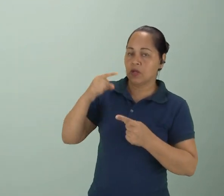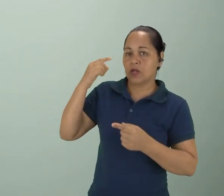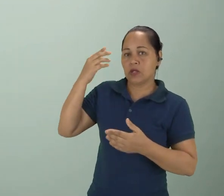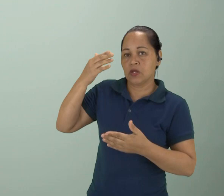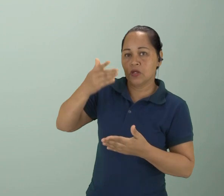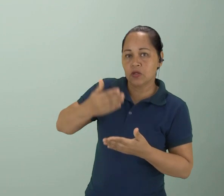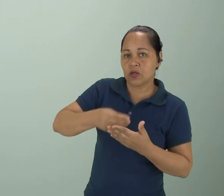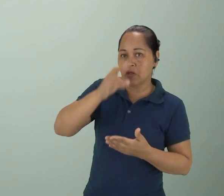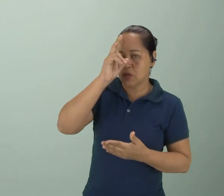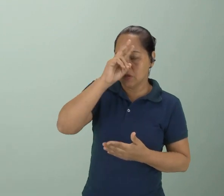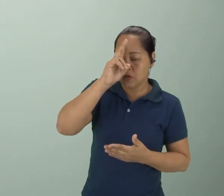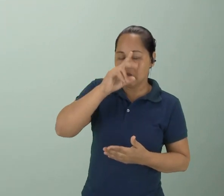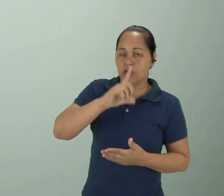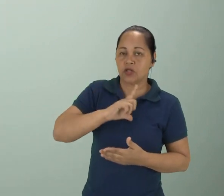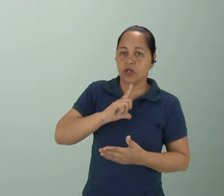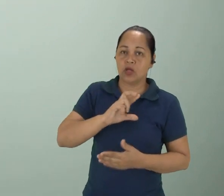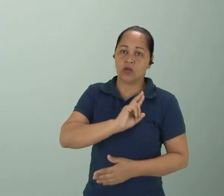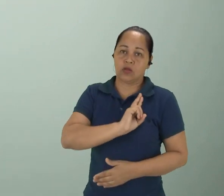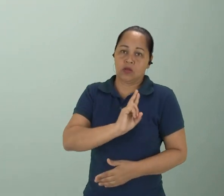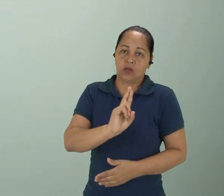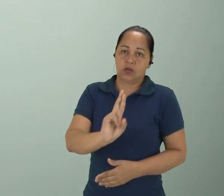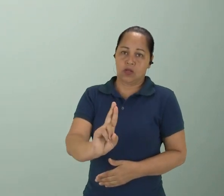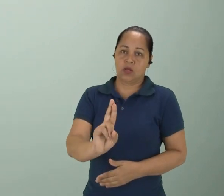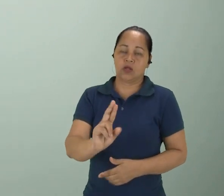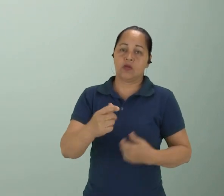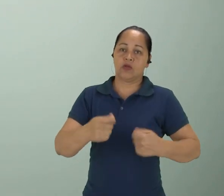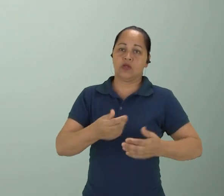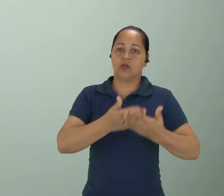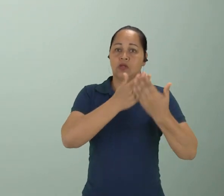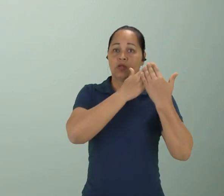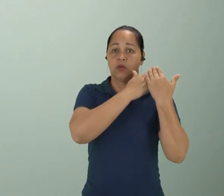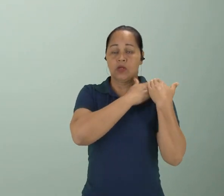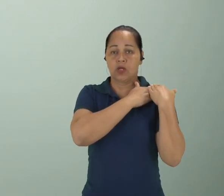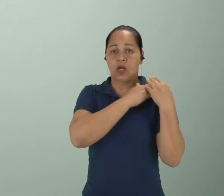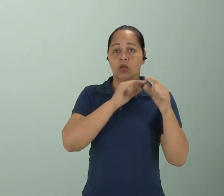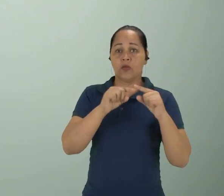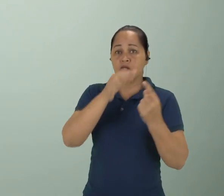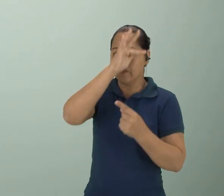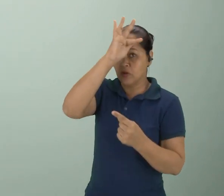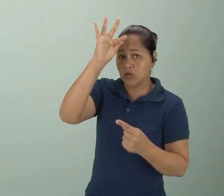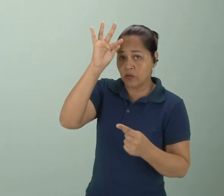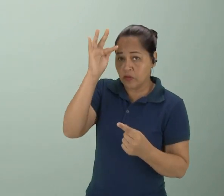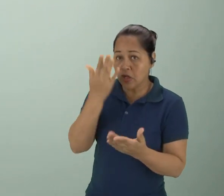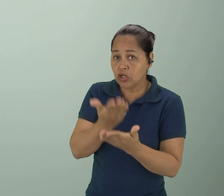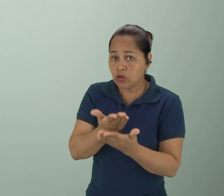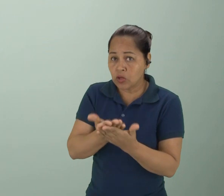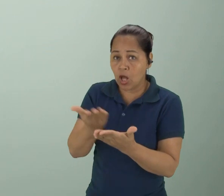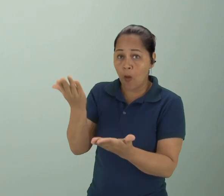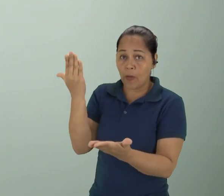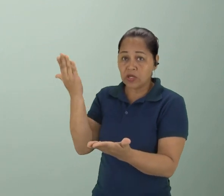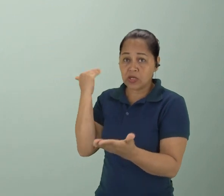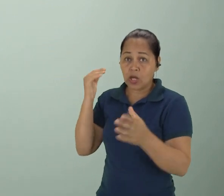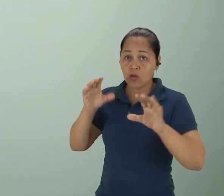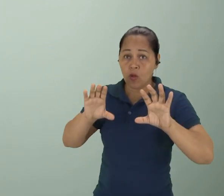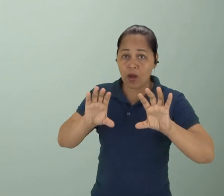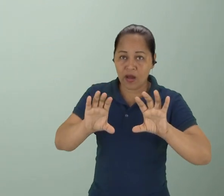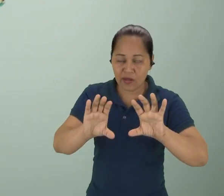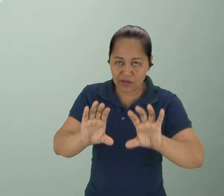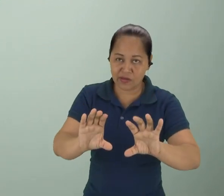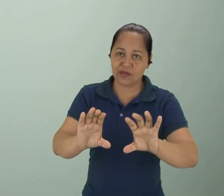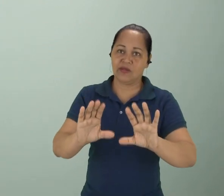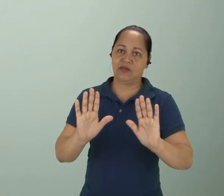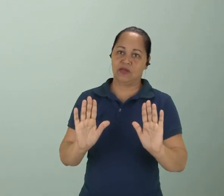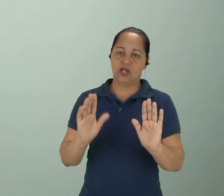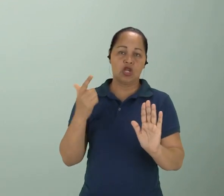nós o senso comum temos as nossas crenças que precisam ser respeitadas palavra ordem respeito tá mas a sua história da filosofia